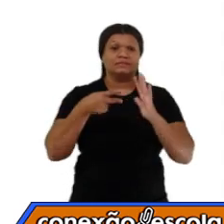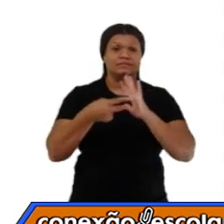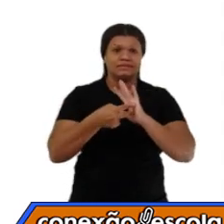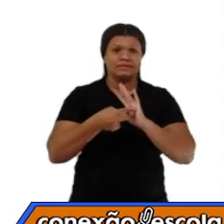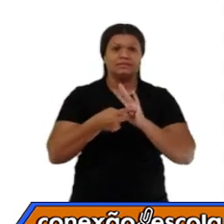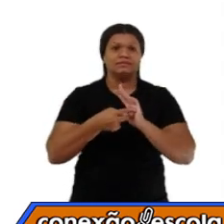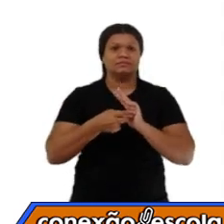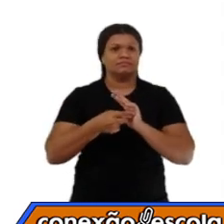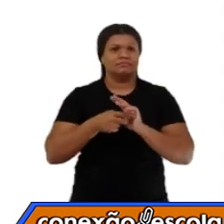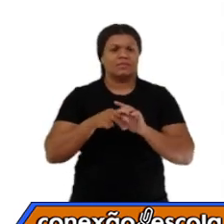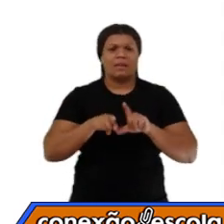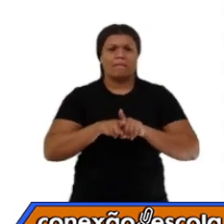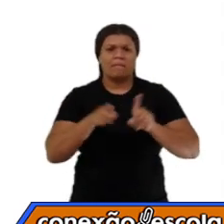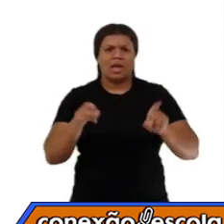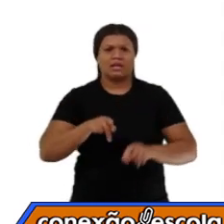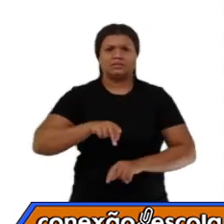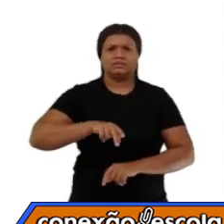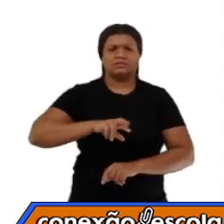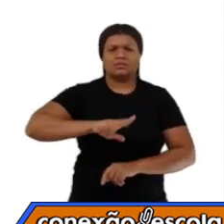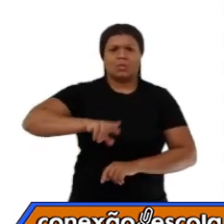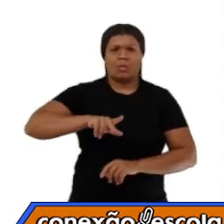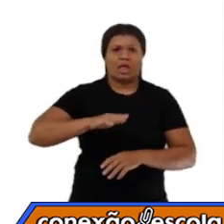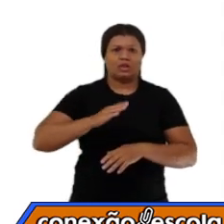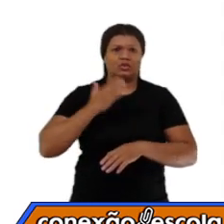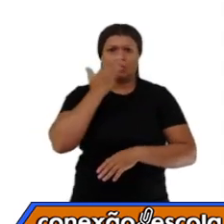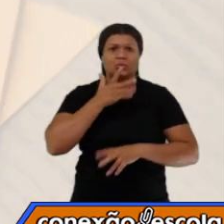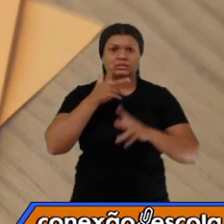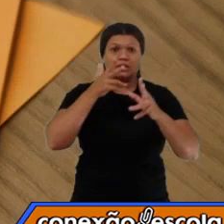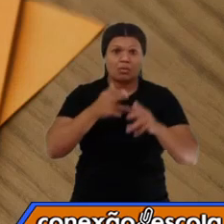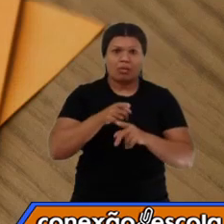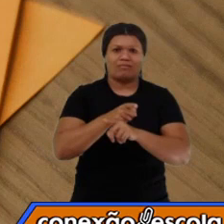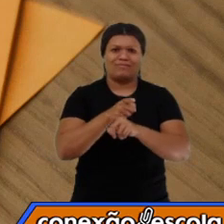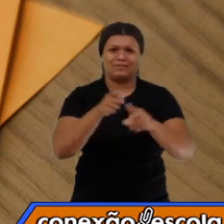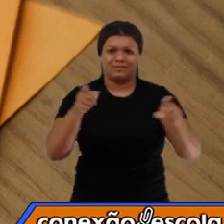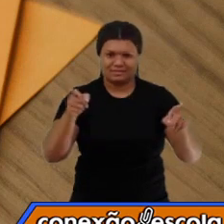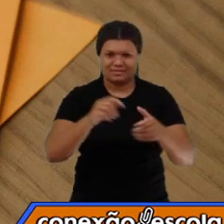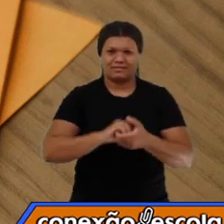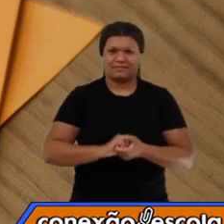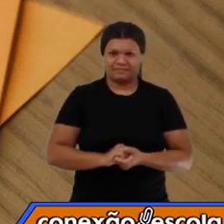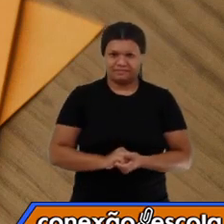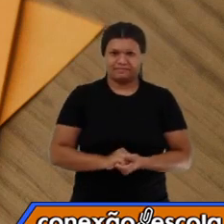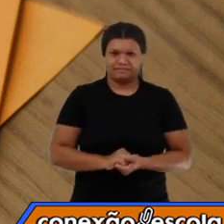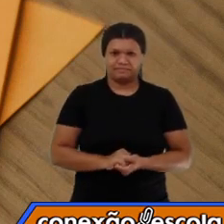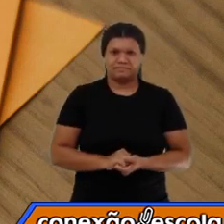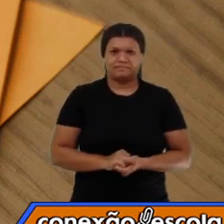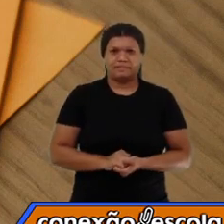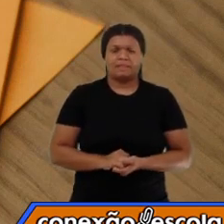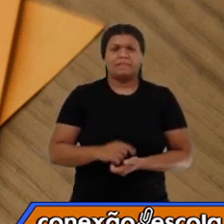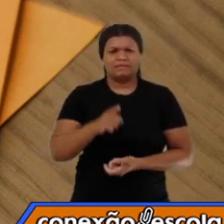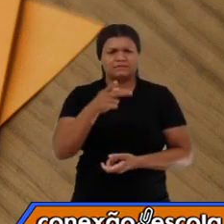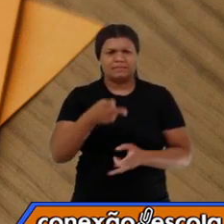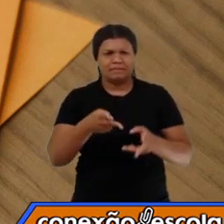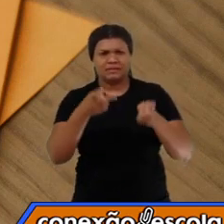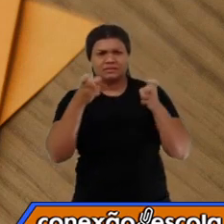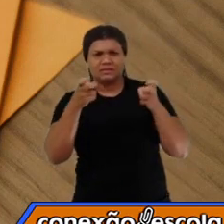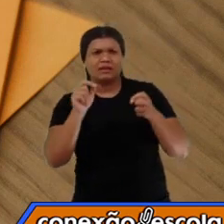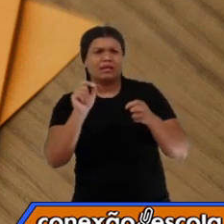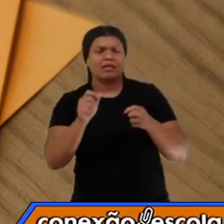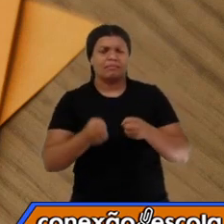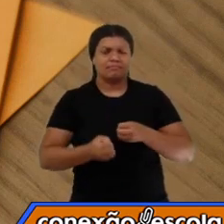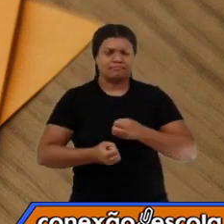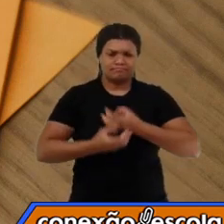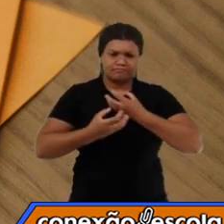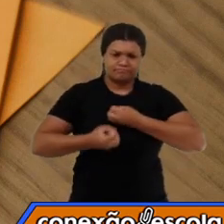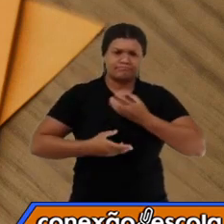significa mas não tão doce quanto você. Percebam que é um poema que é organizado em torno de